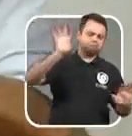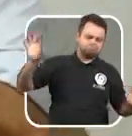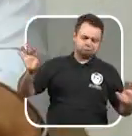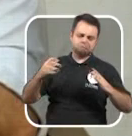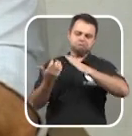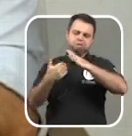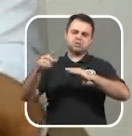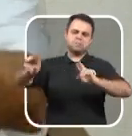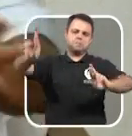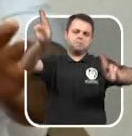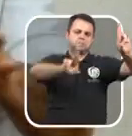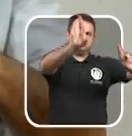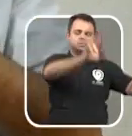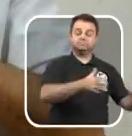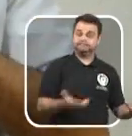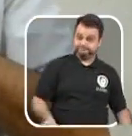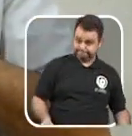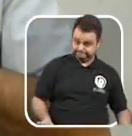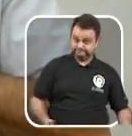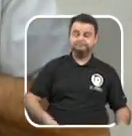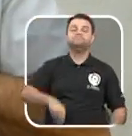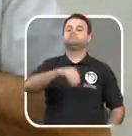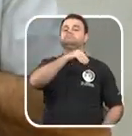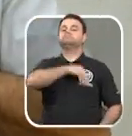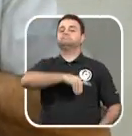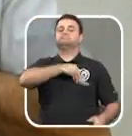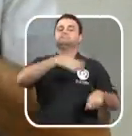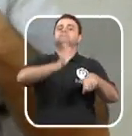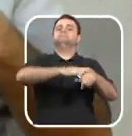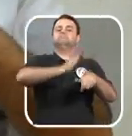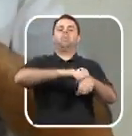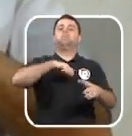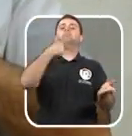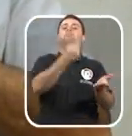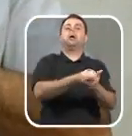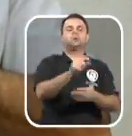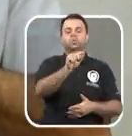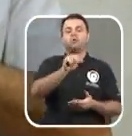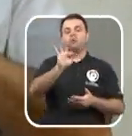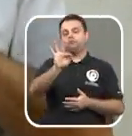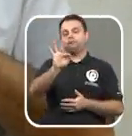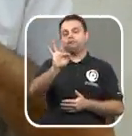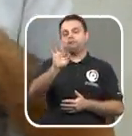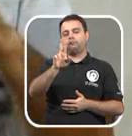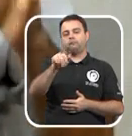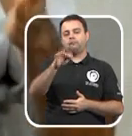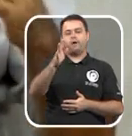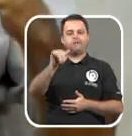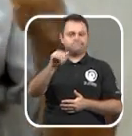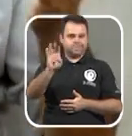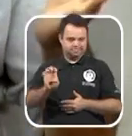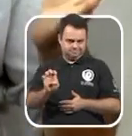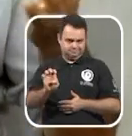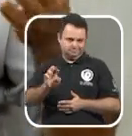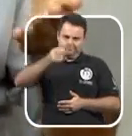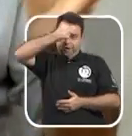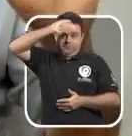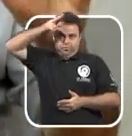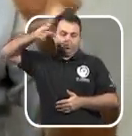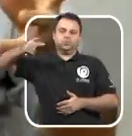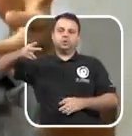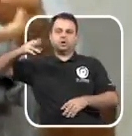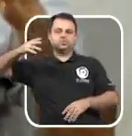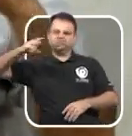que parte das contratações são todas feitas pela Funfarm e não diretamente pela prefeitura. Então, eu não tenho uma visão,